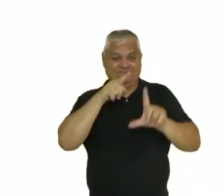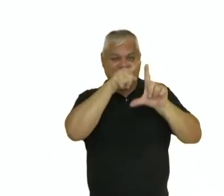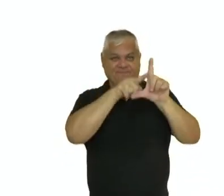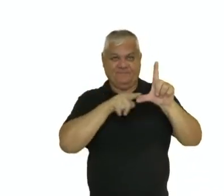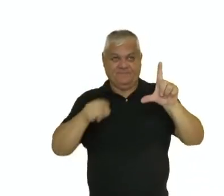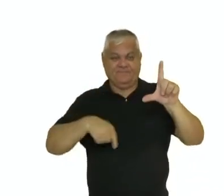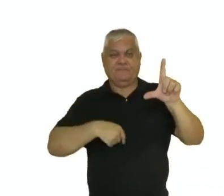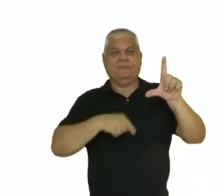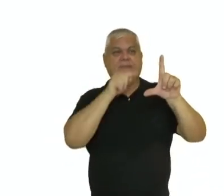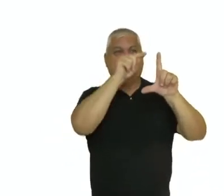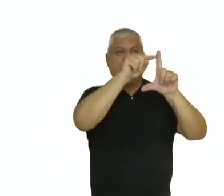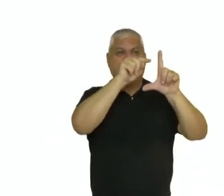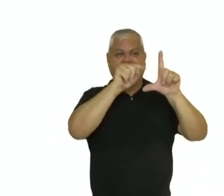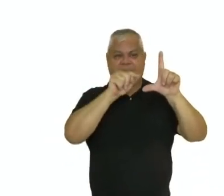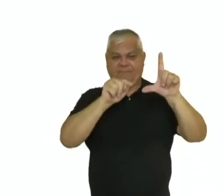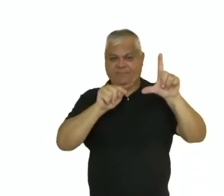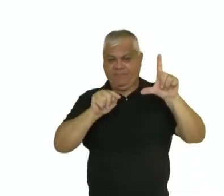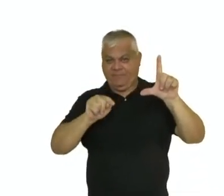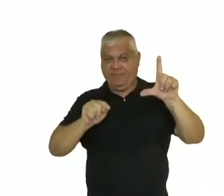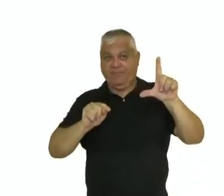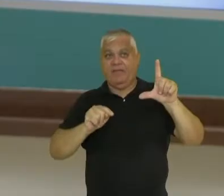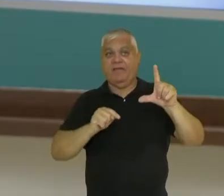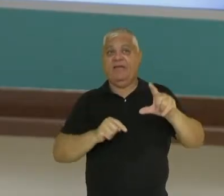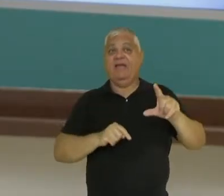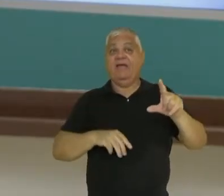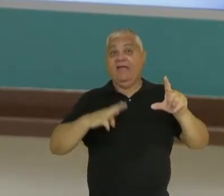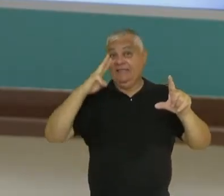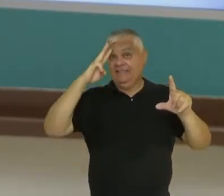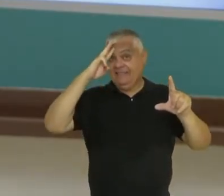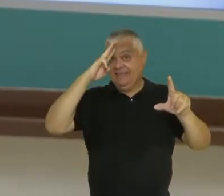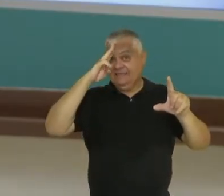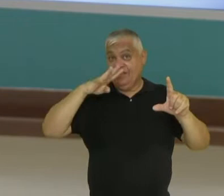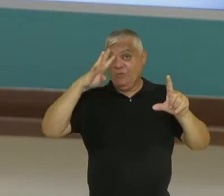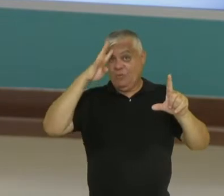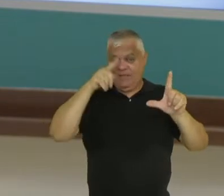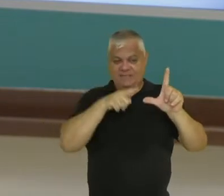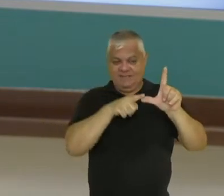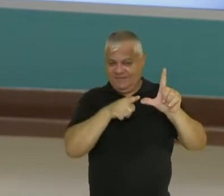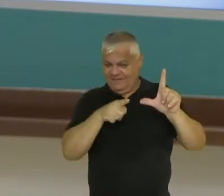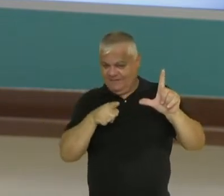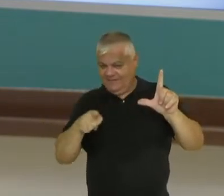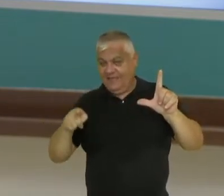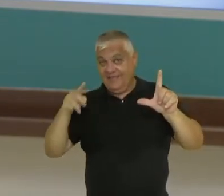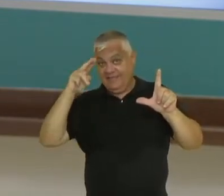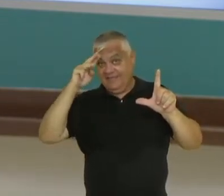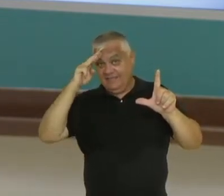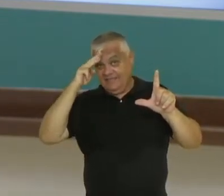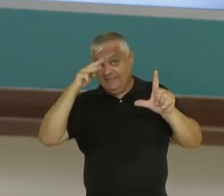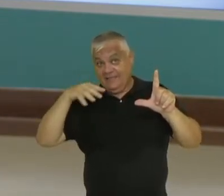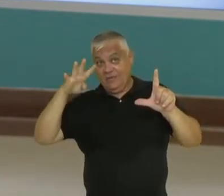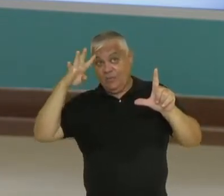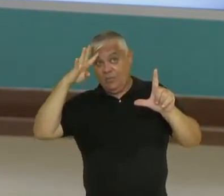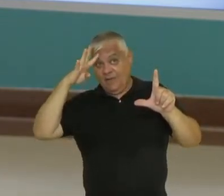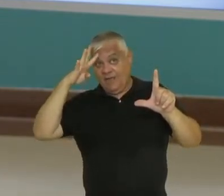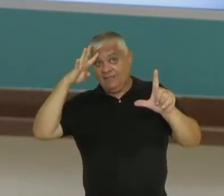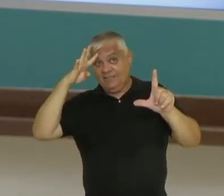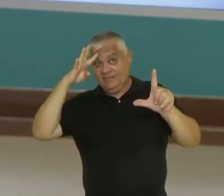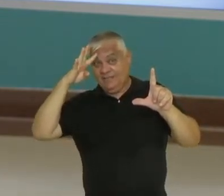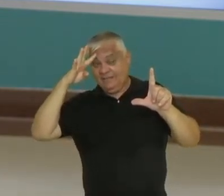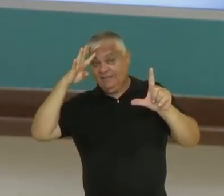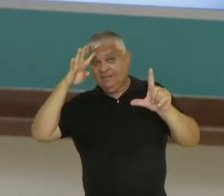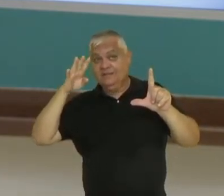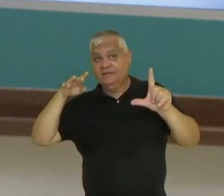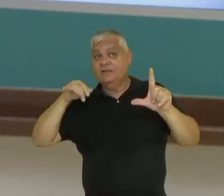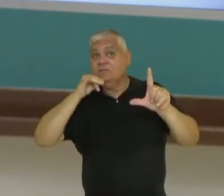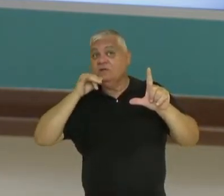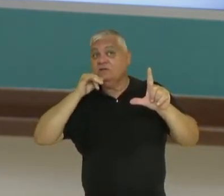Então, nas terças e quartas-feiras, então terças e quartas, o número de reclamações resolvidas, que é a linha contínua